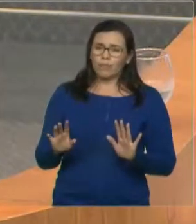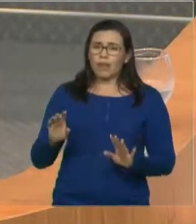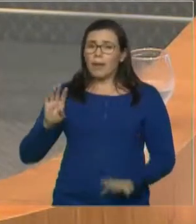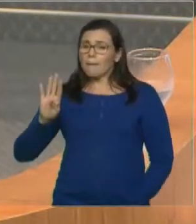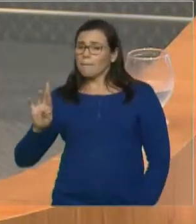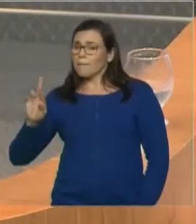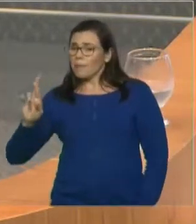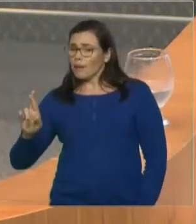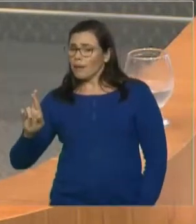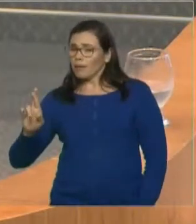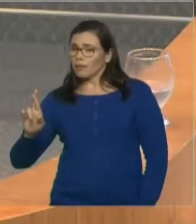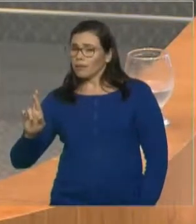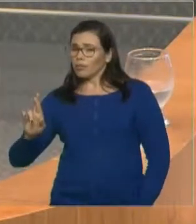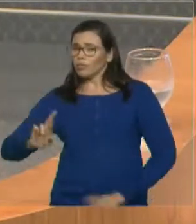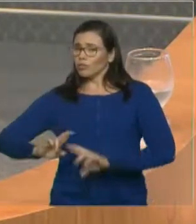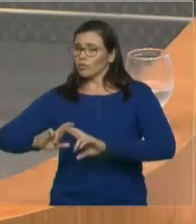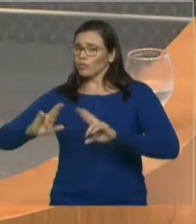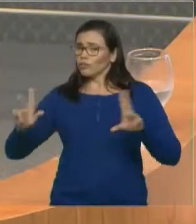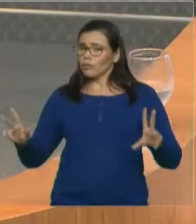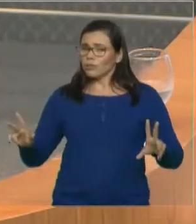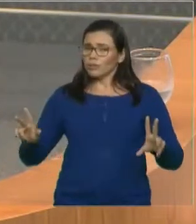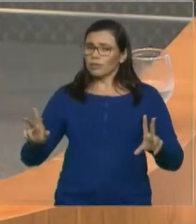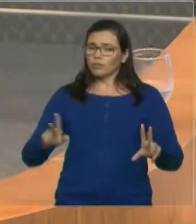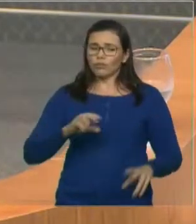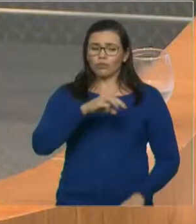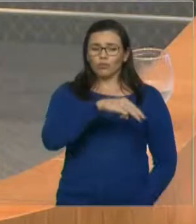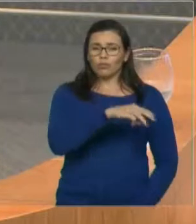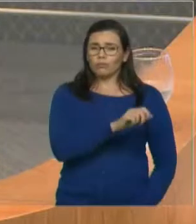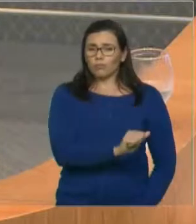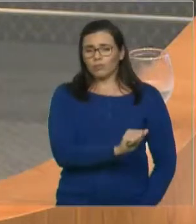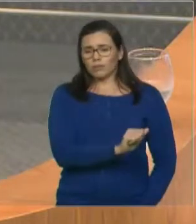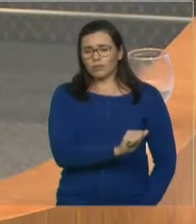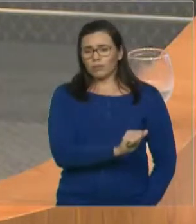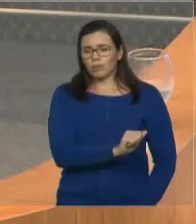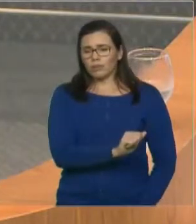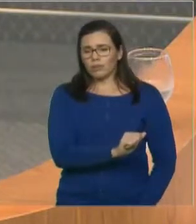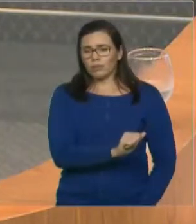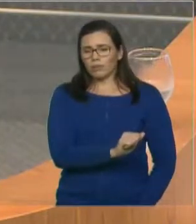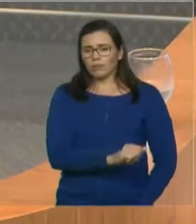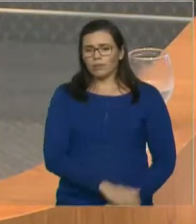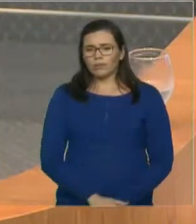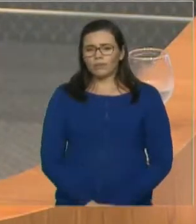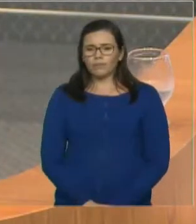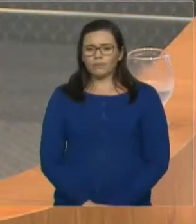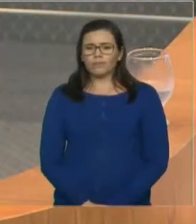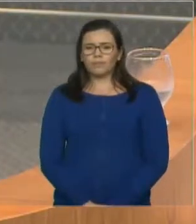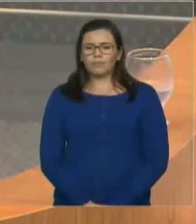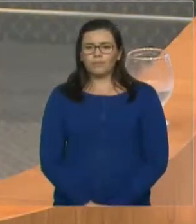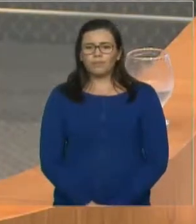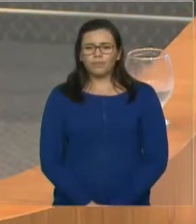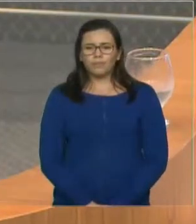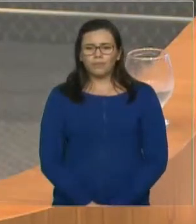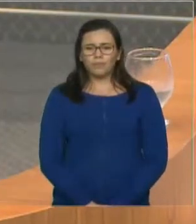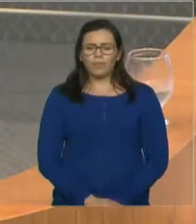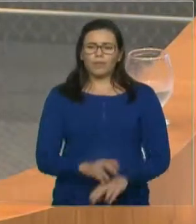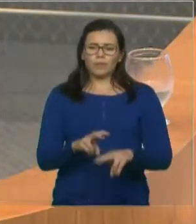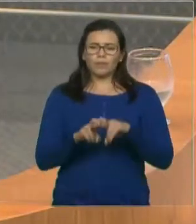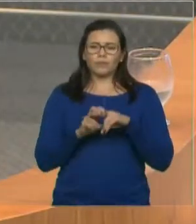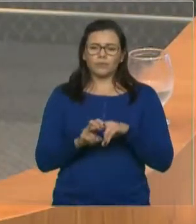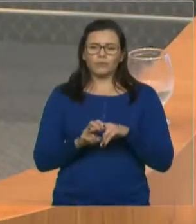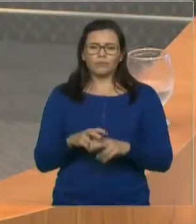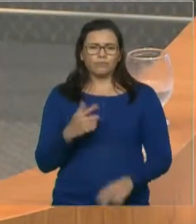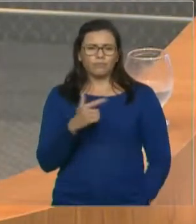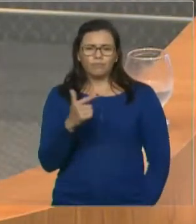Chapadinha, ali é uma BR, não é uma MA. Então, diferente do DENIT, não existe nenhuma frente de serviço no estado do